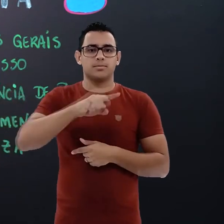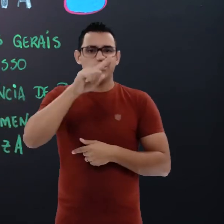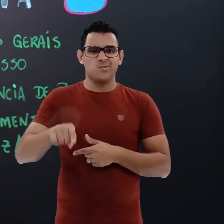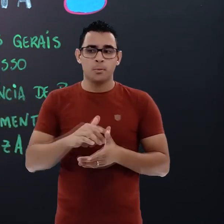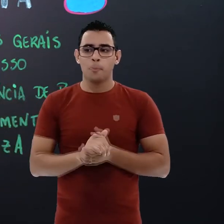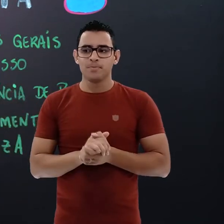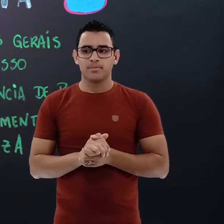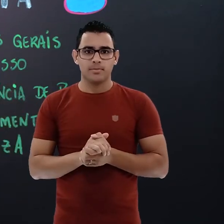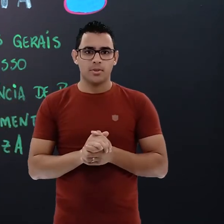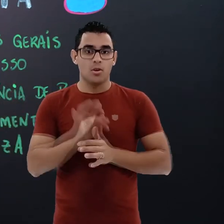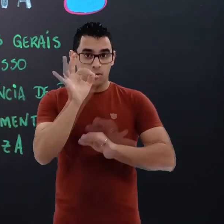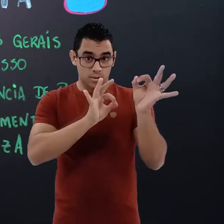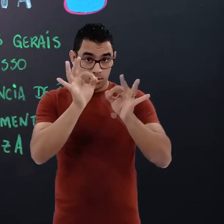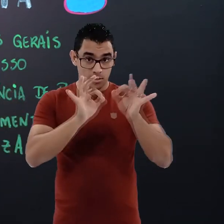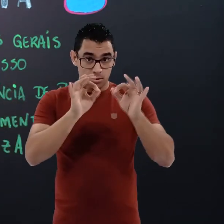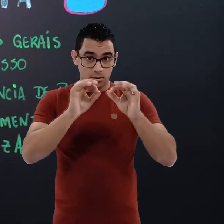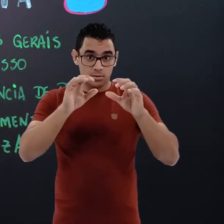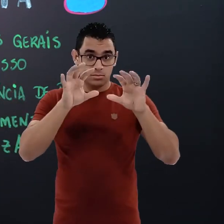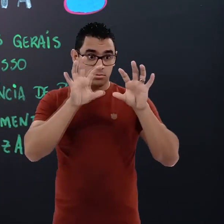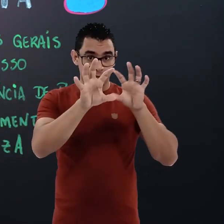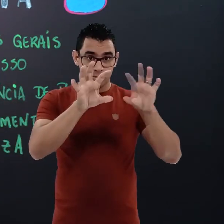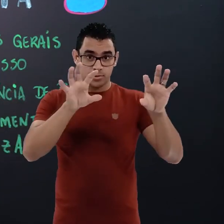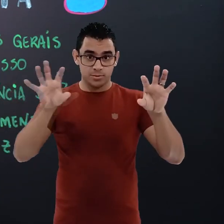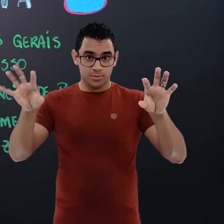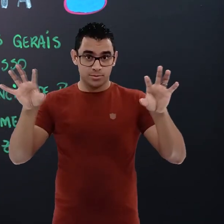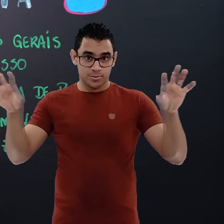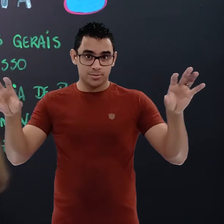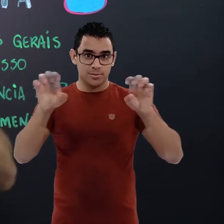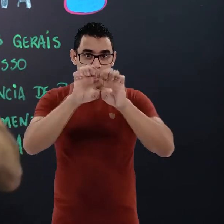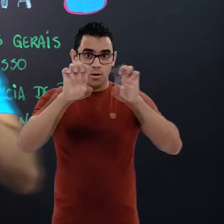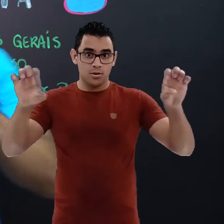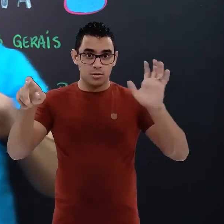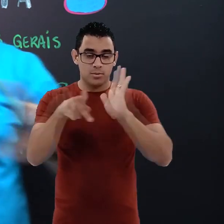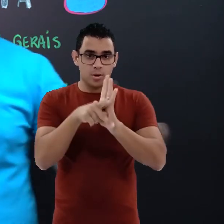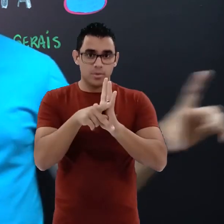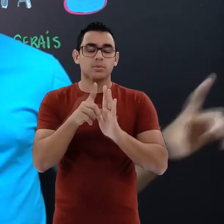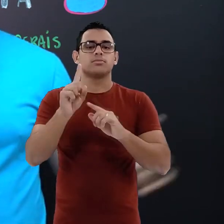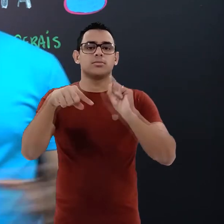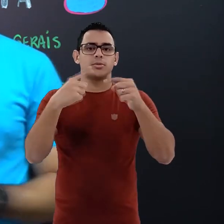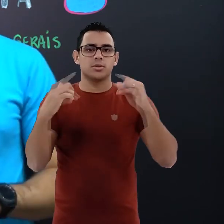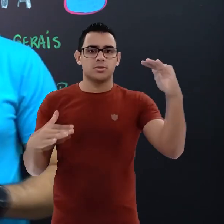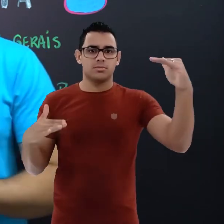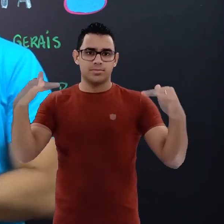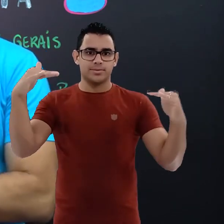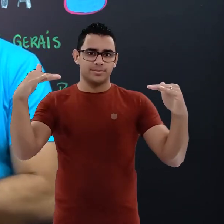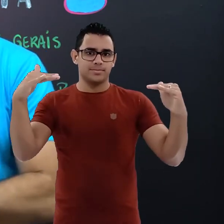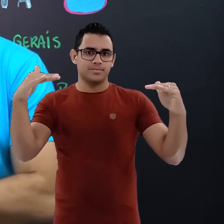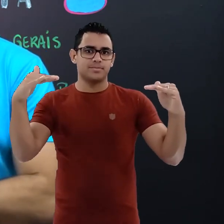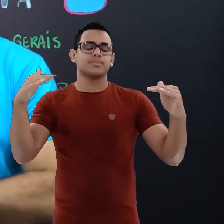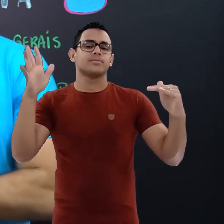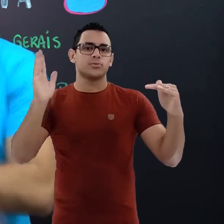vezes. Monta a equação do exercício. Você vai balancear